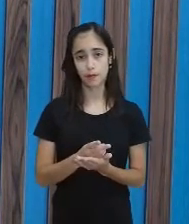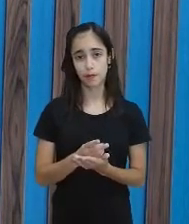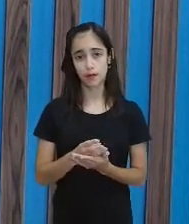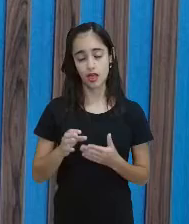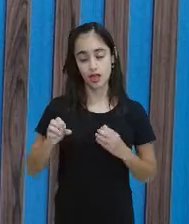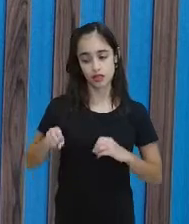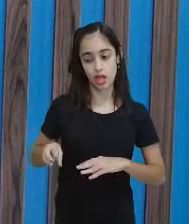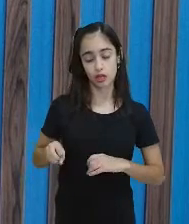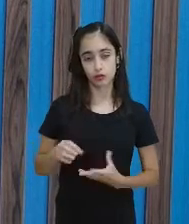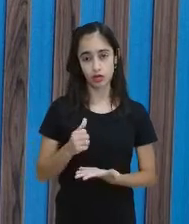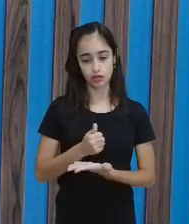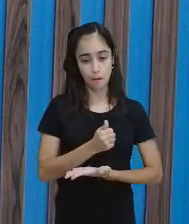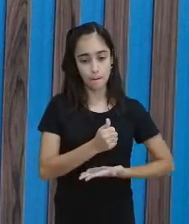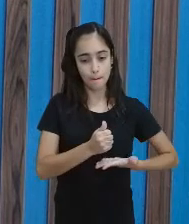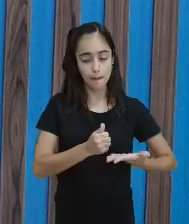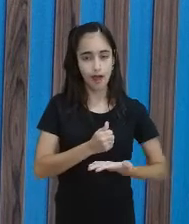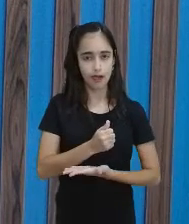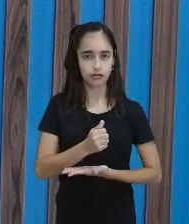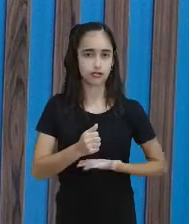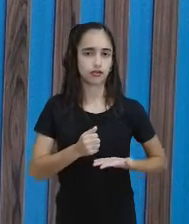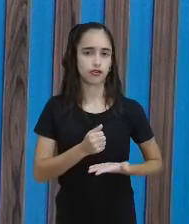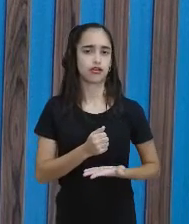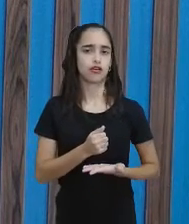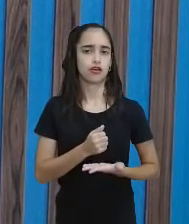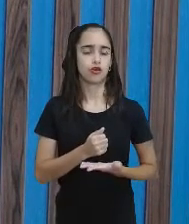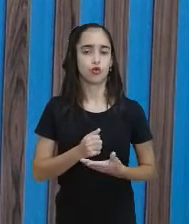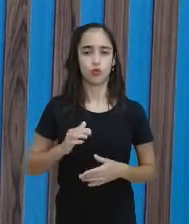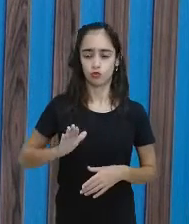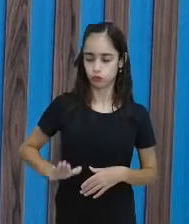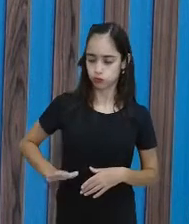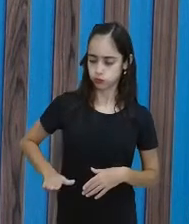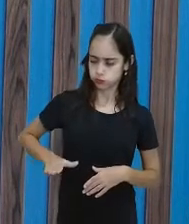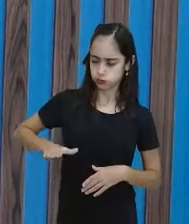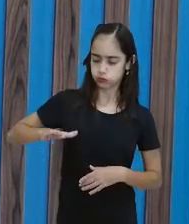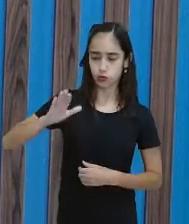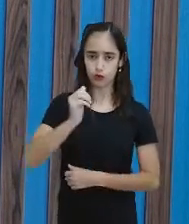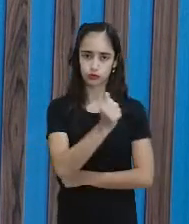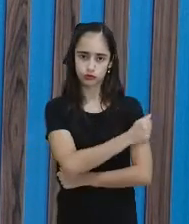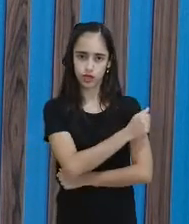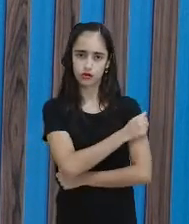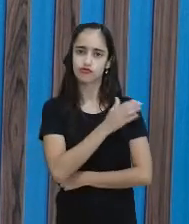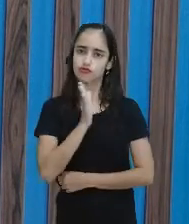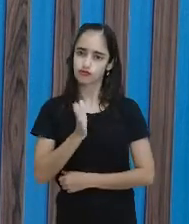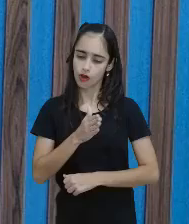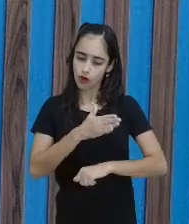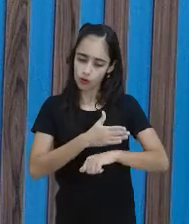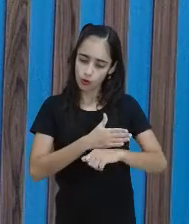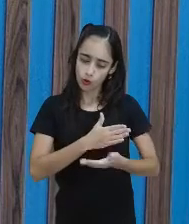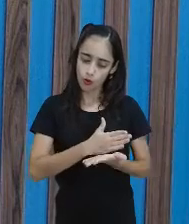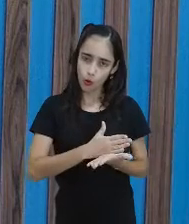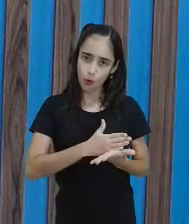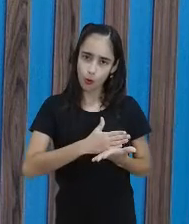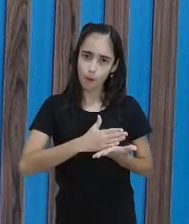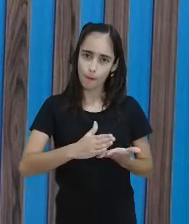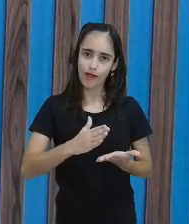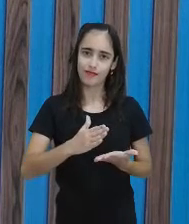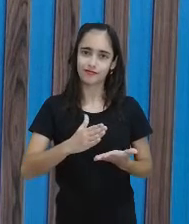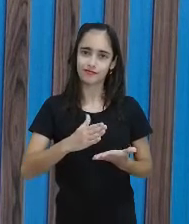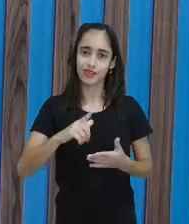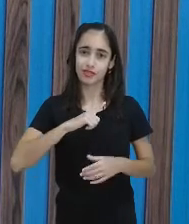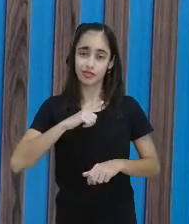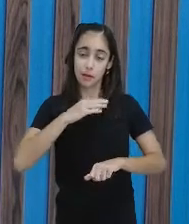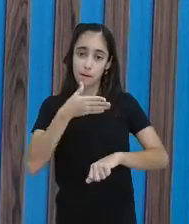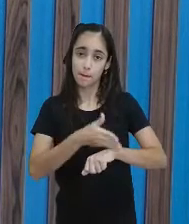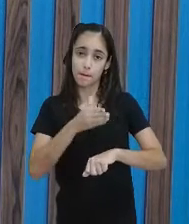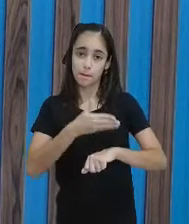estudantes de lá, né, eles já começam a praticar diversos esportes. Então, as competições